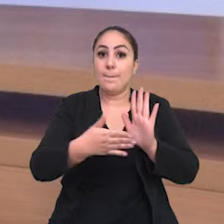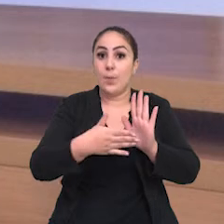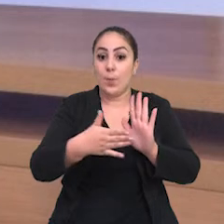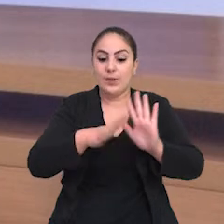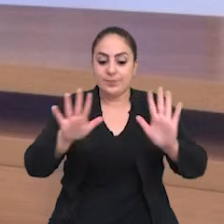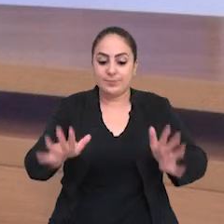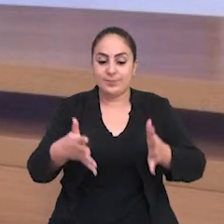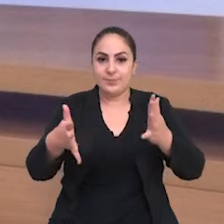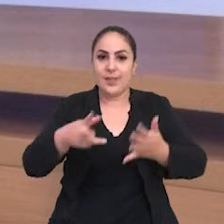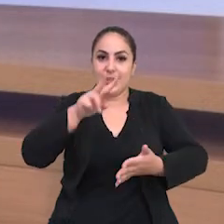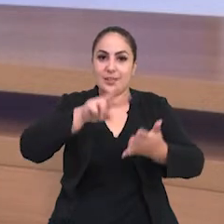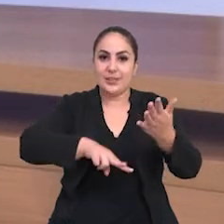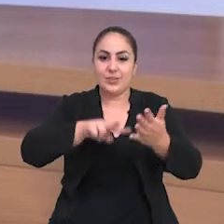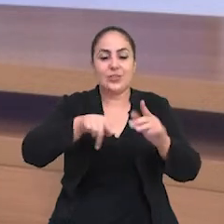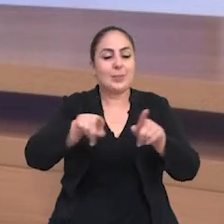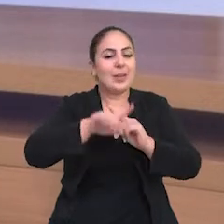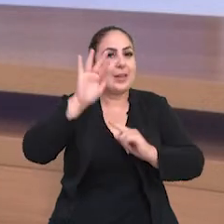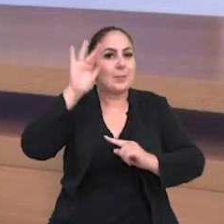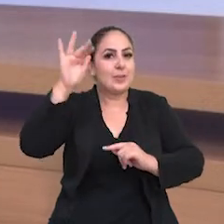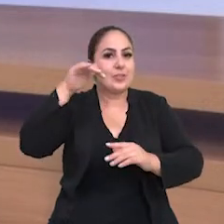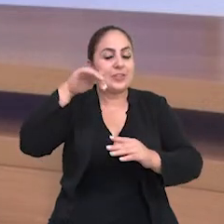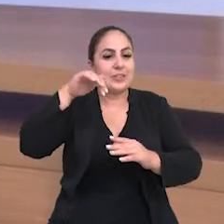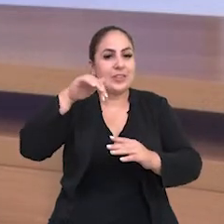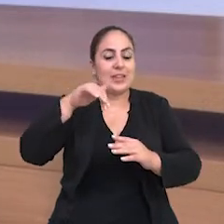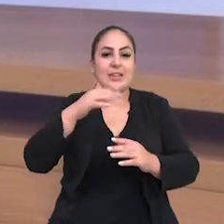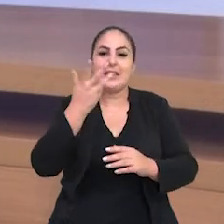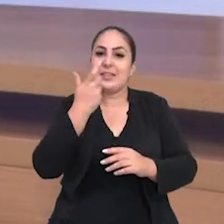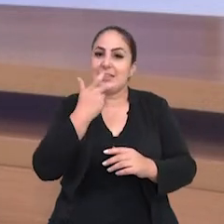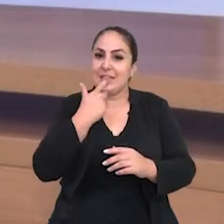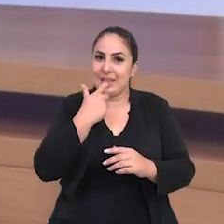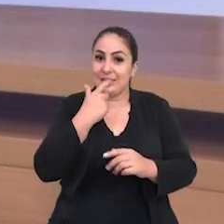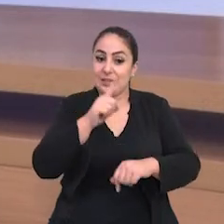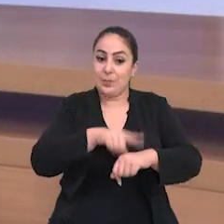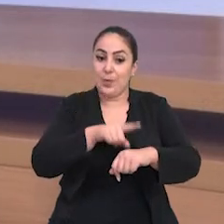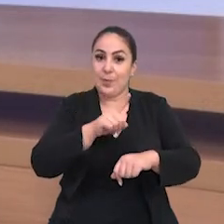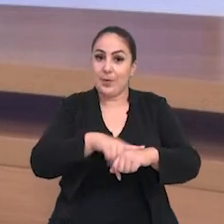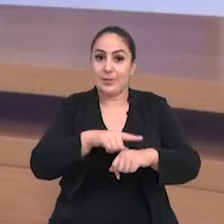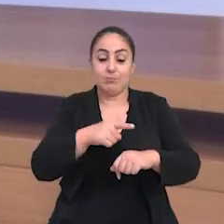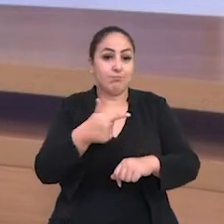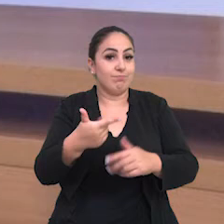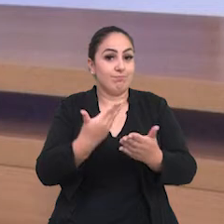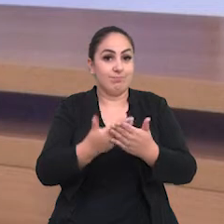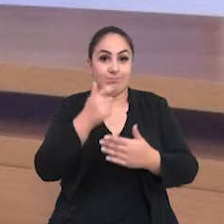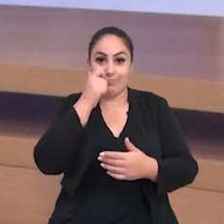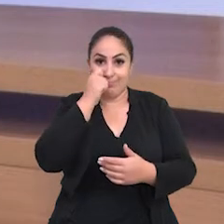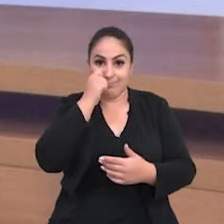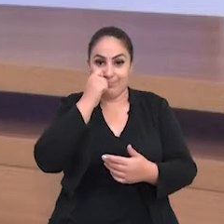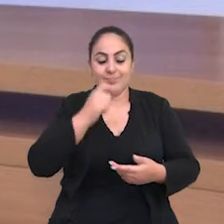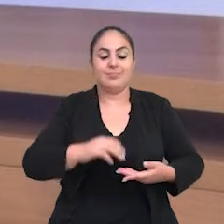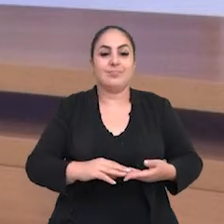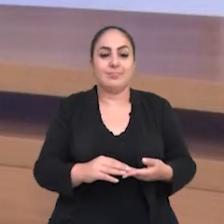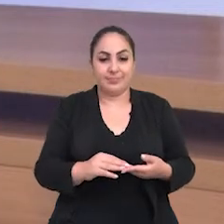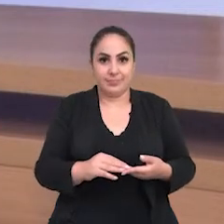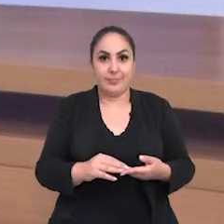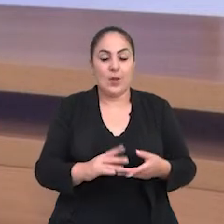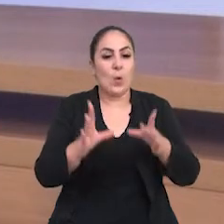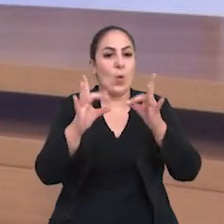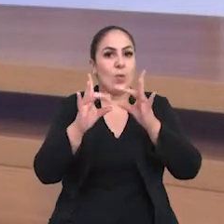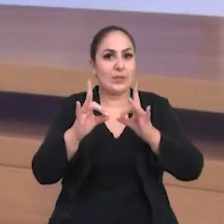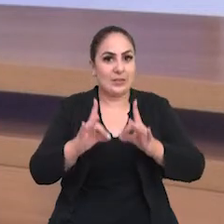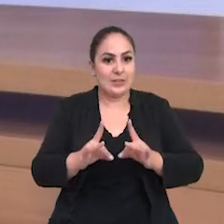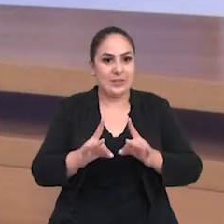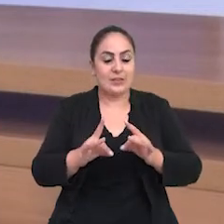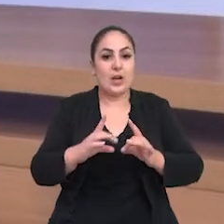proposta é incentivar a leitura e o imaginário das crianças que neste momento estão sem aulas presenciais.